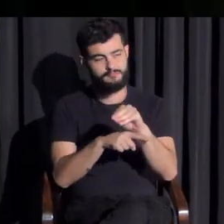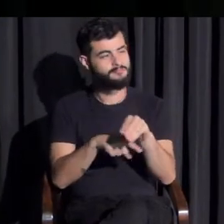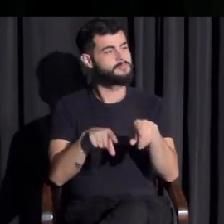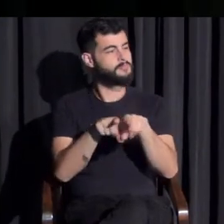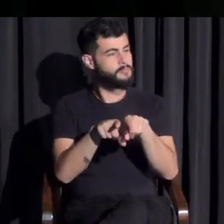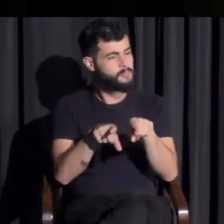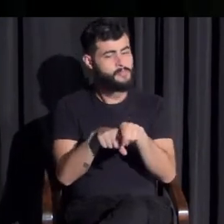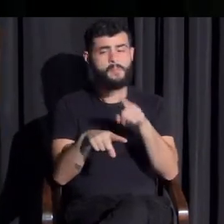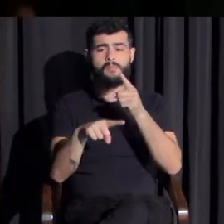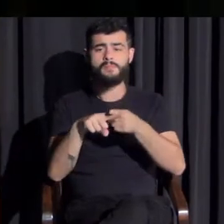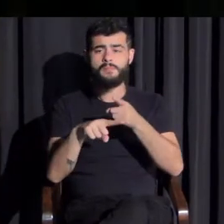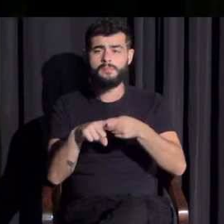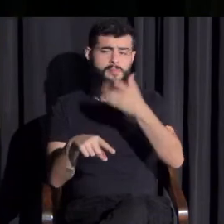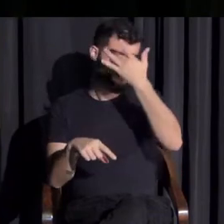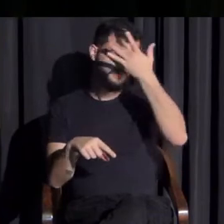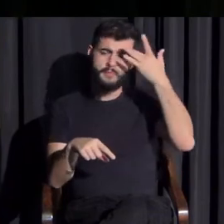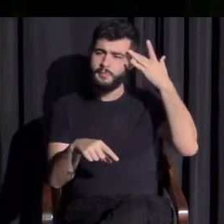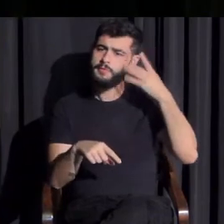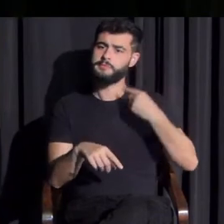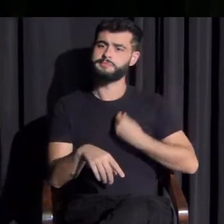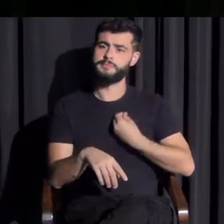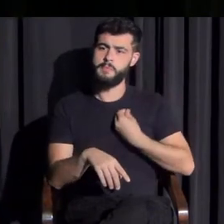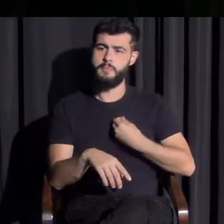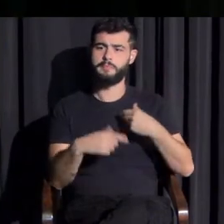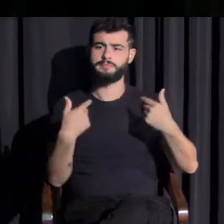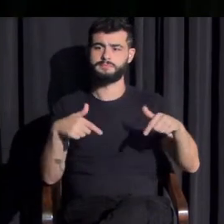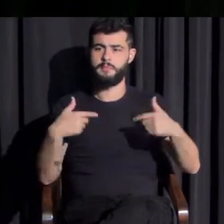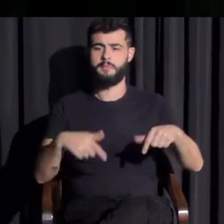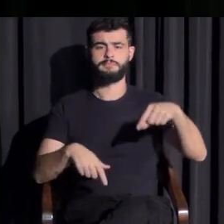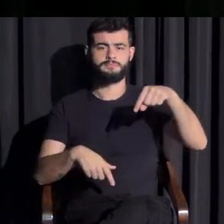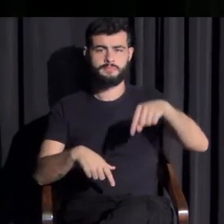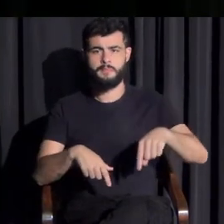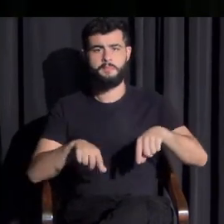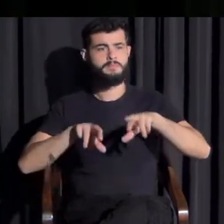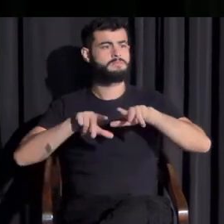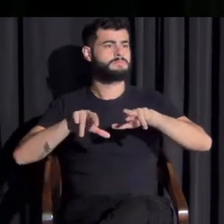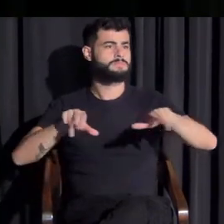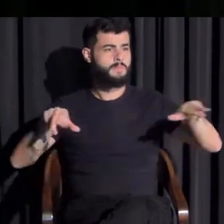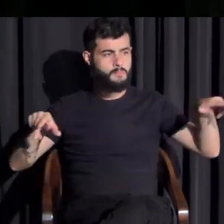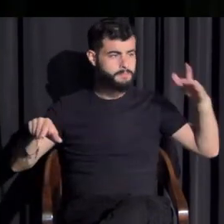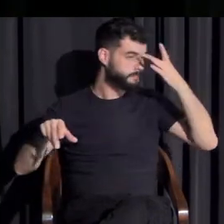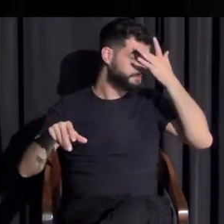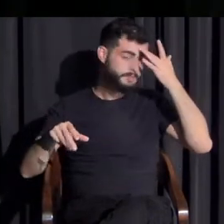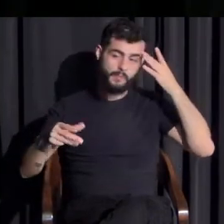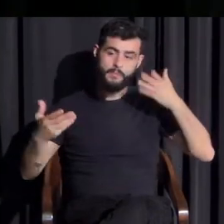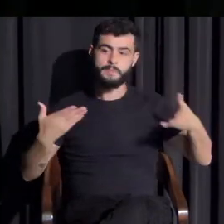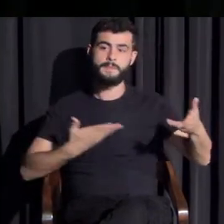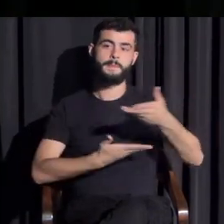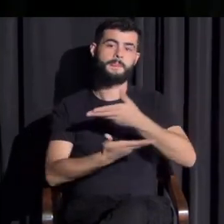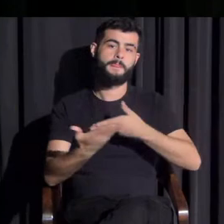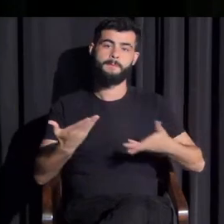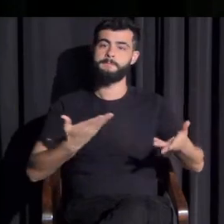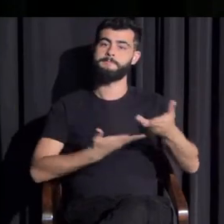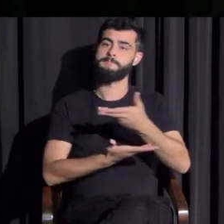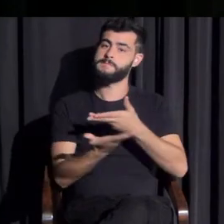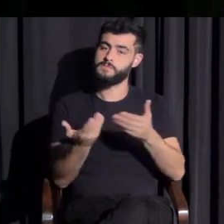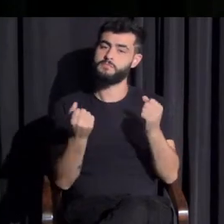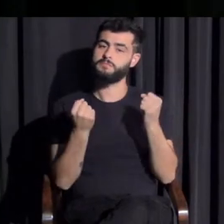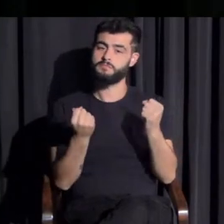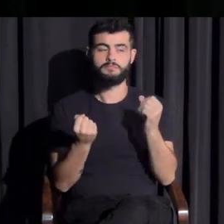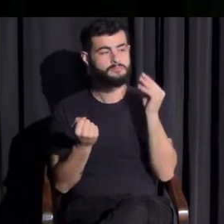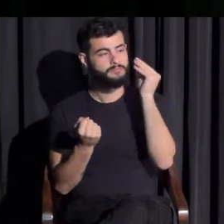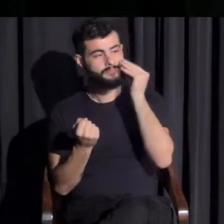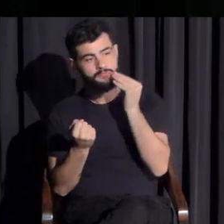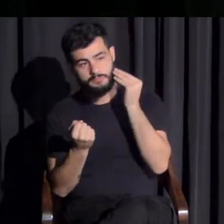pelos programas e outros artistas educadores da cidade podem se encontrar, trocar experiências, trocar perspectivas. Então,